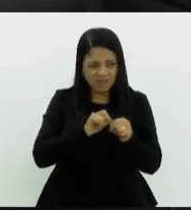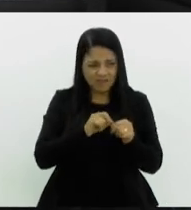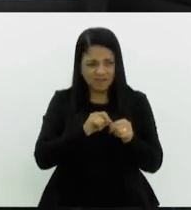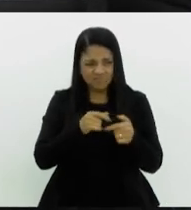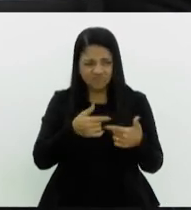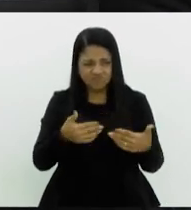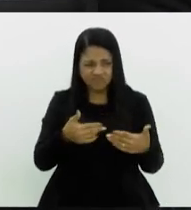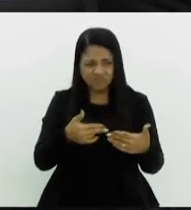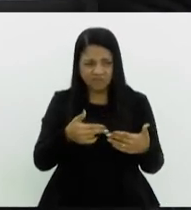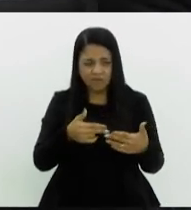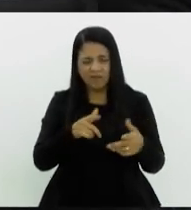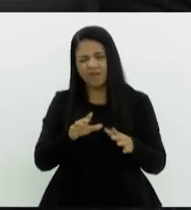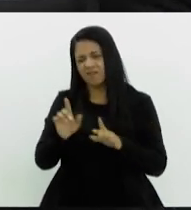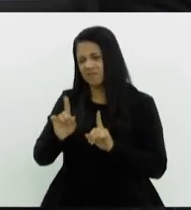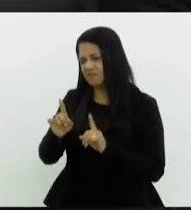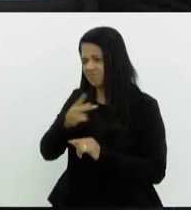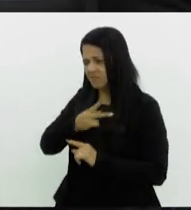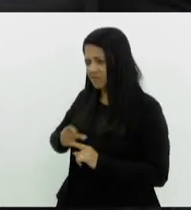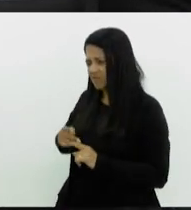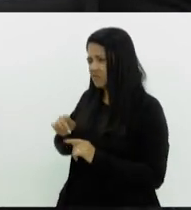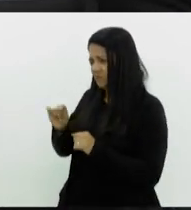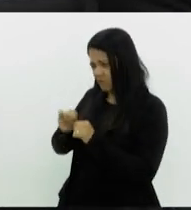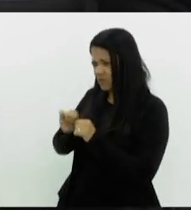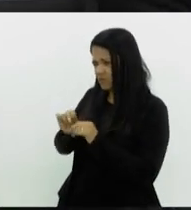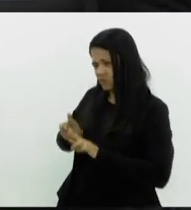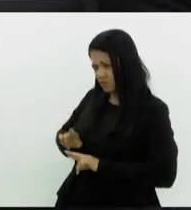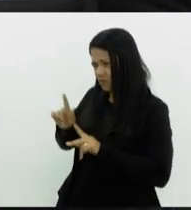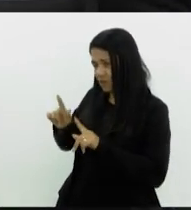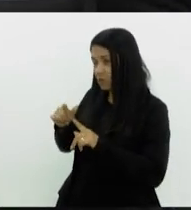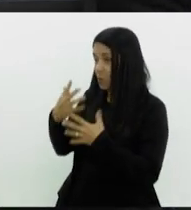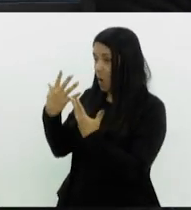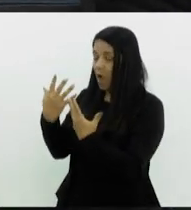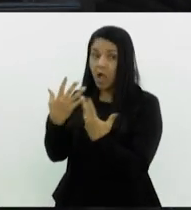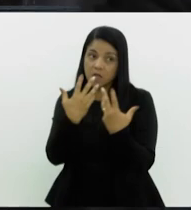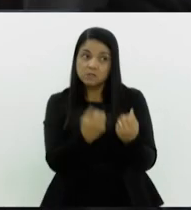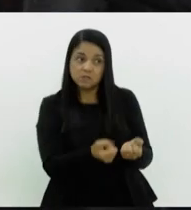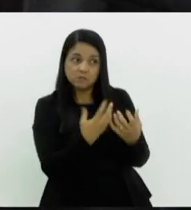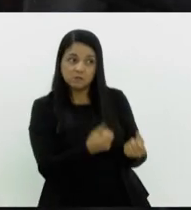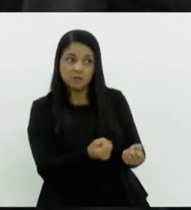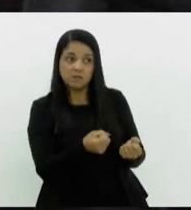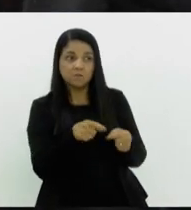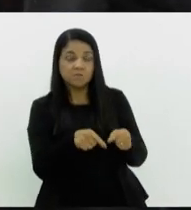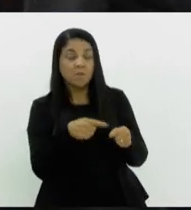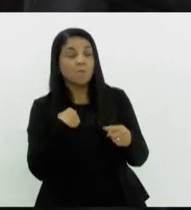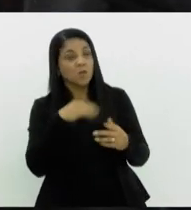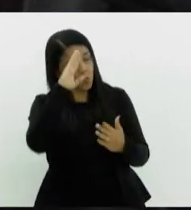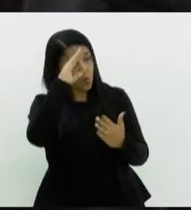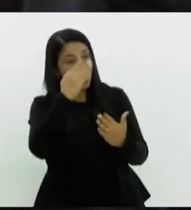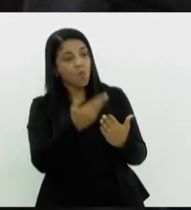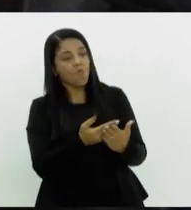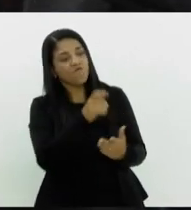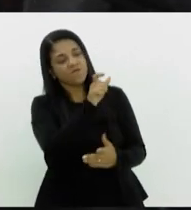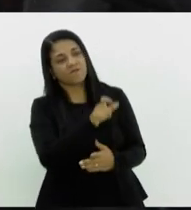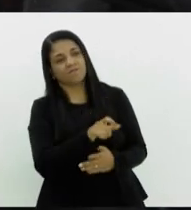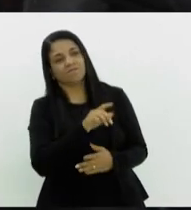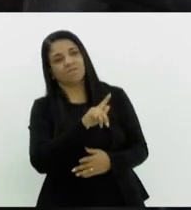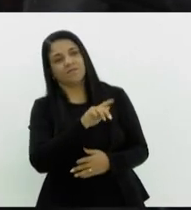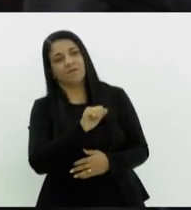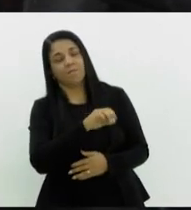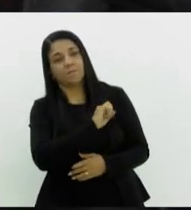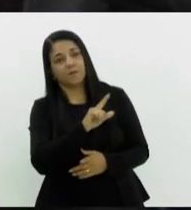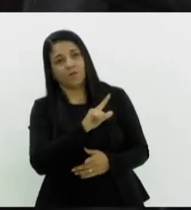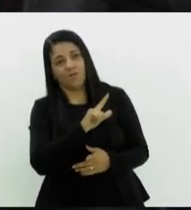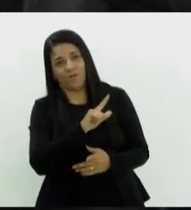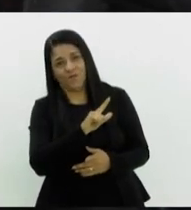presidente, não, vamos fazer dessa forma. E eu acatei, porque passei a depositar em Gabriel uma confiança tão